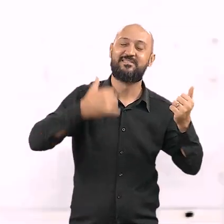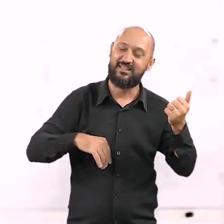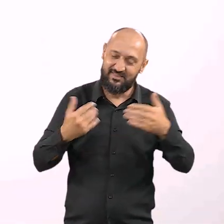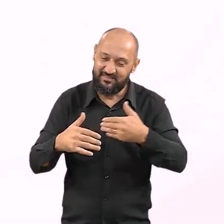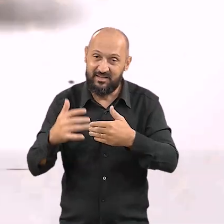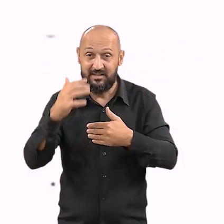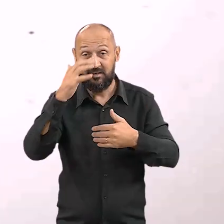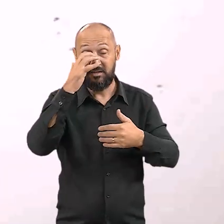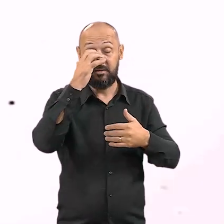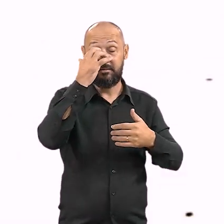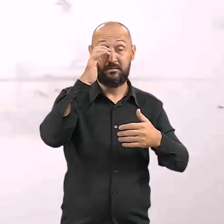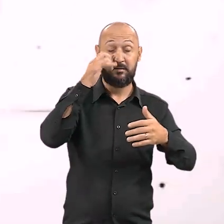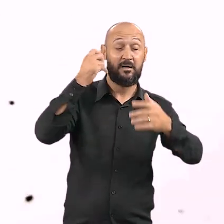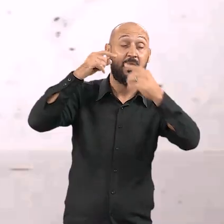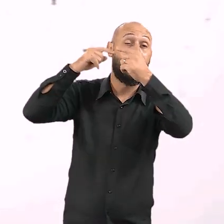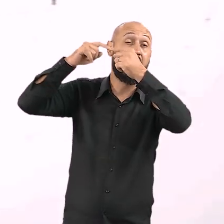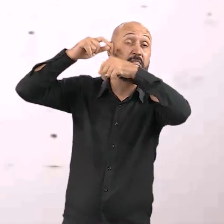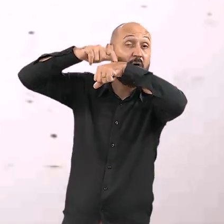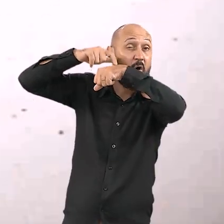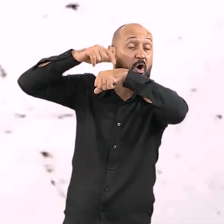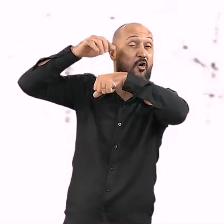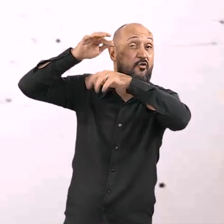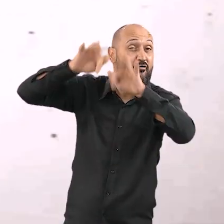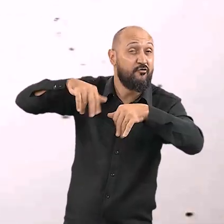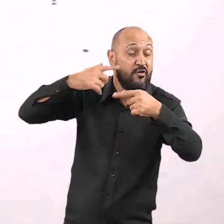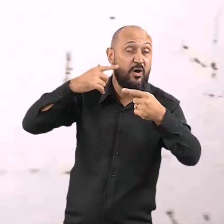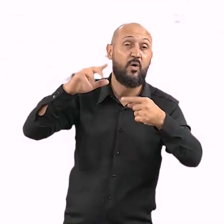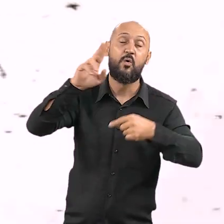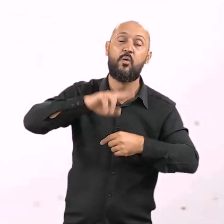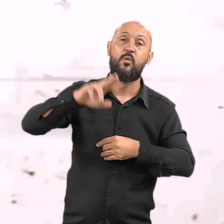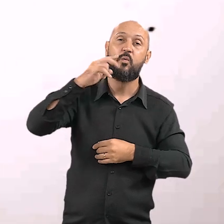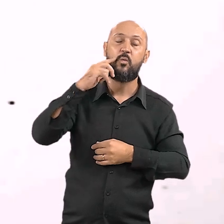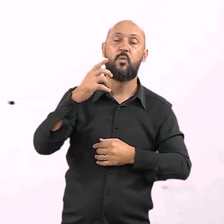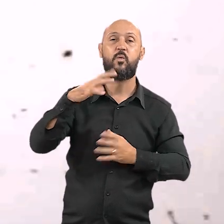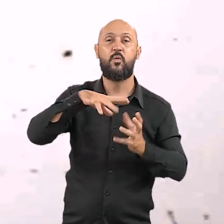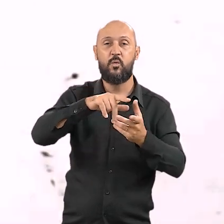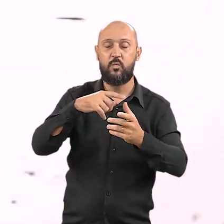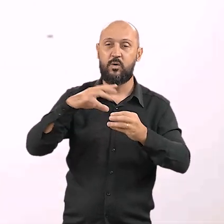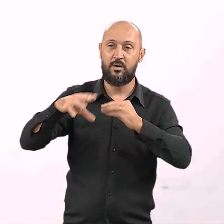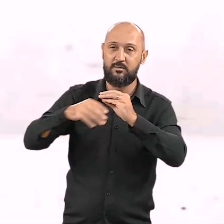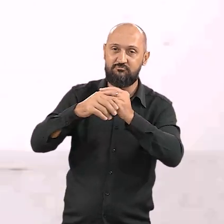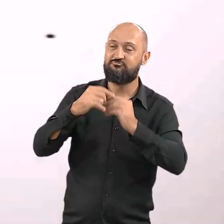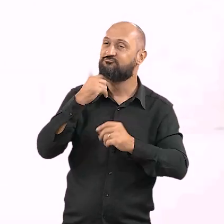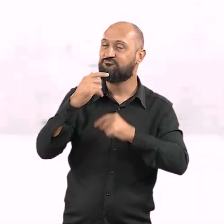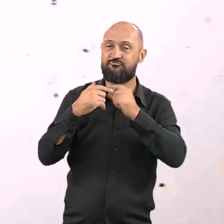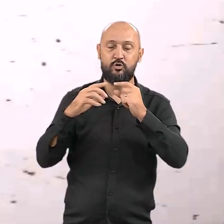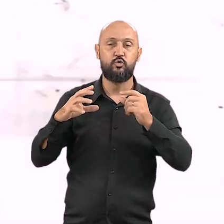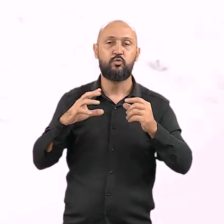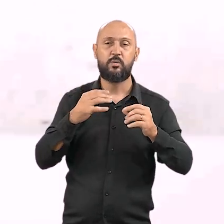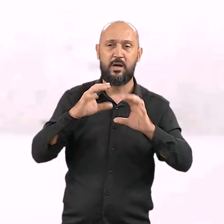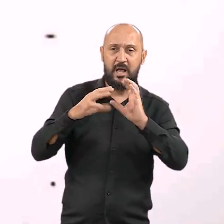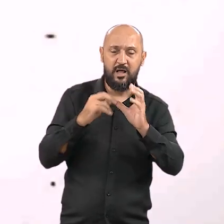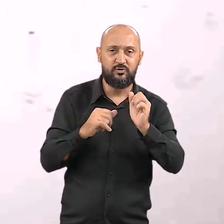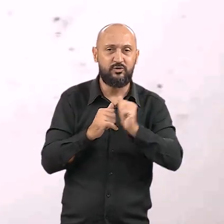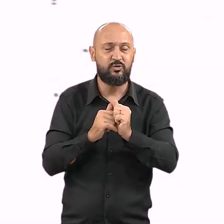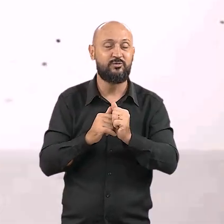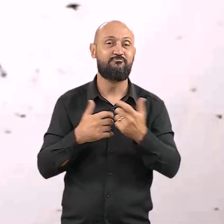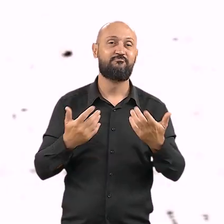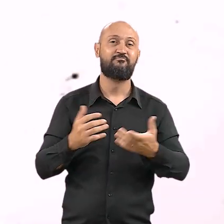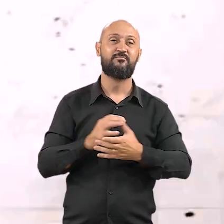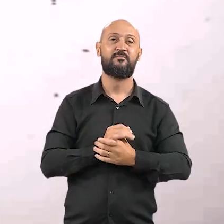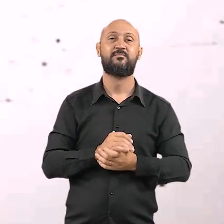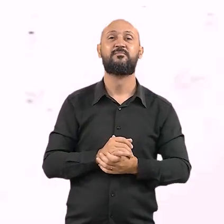por aí. E aí no fim usamos no programa o tal do We Are The World não funcionou, não rolou. E